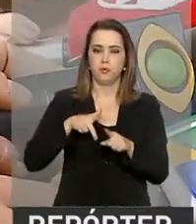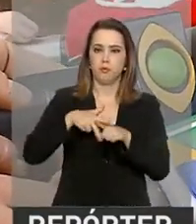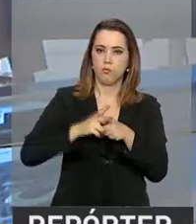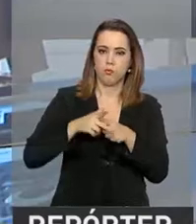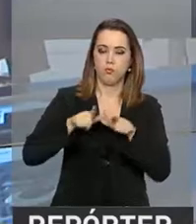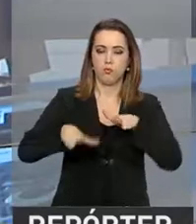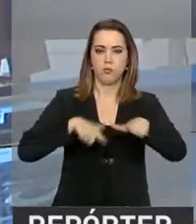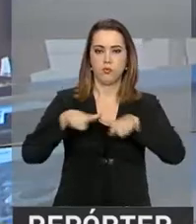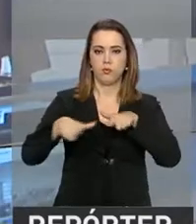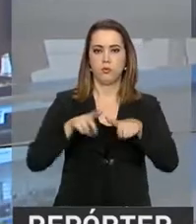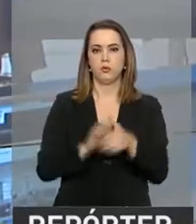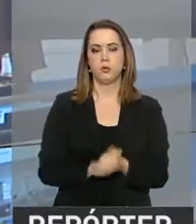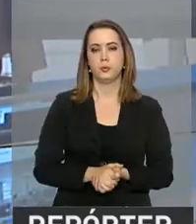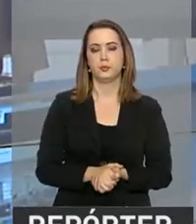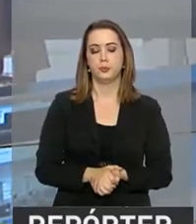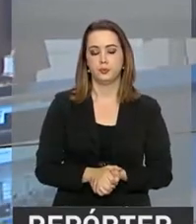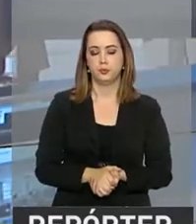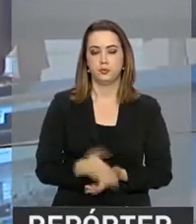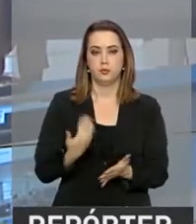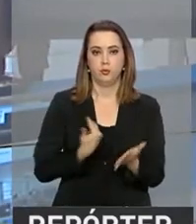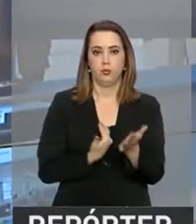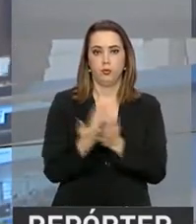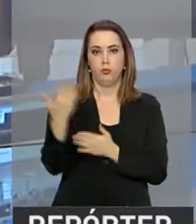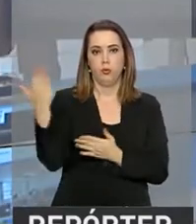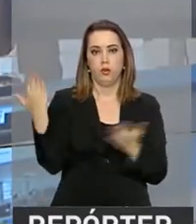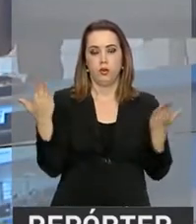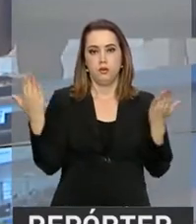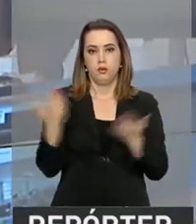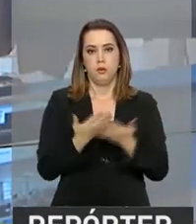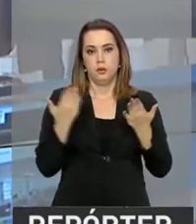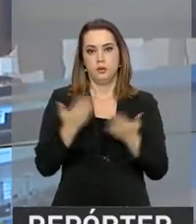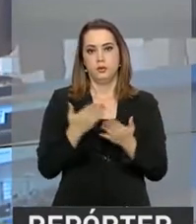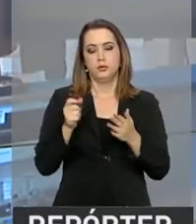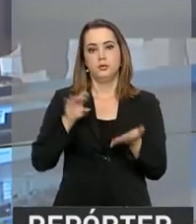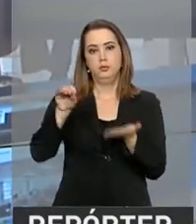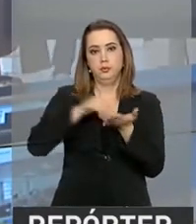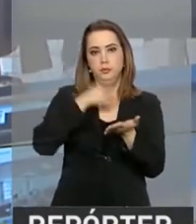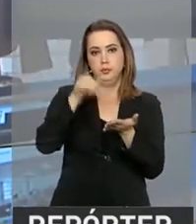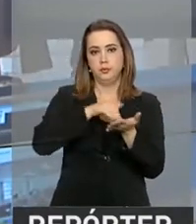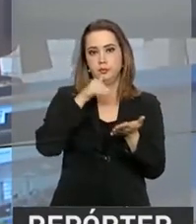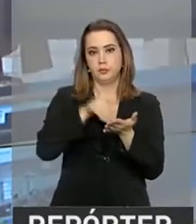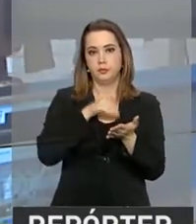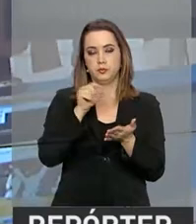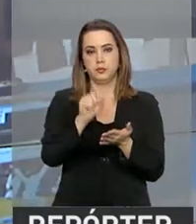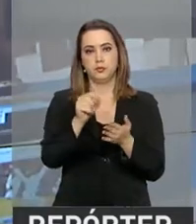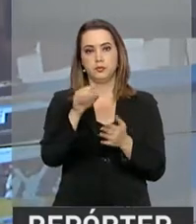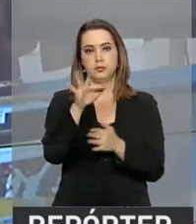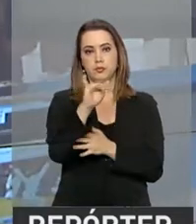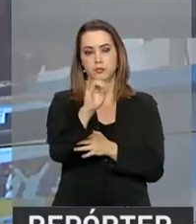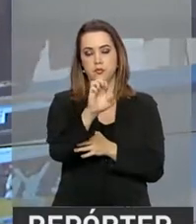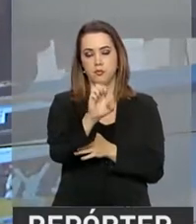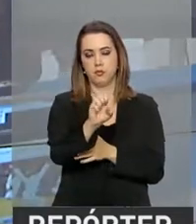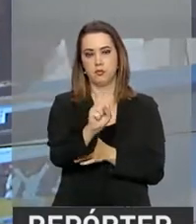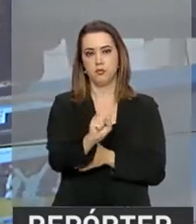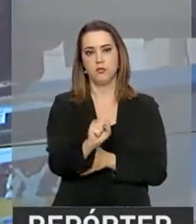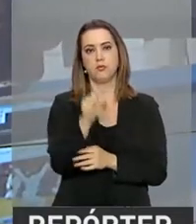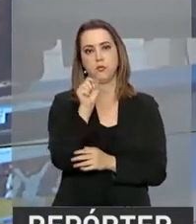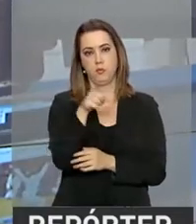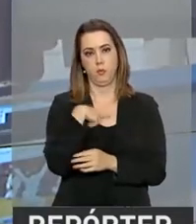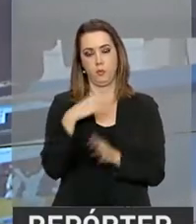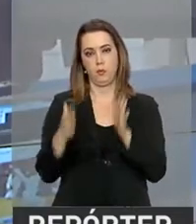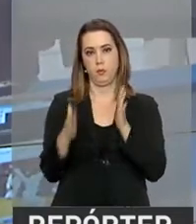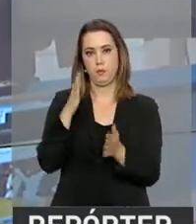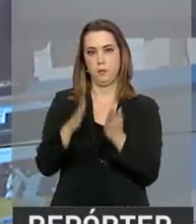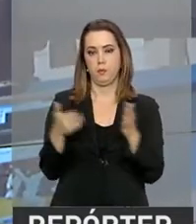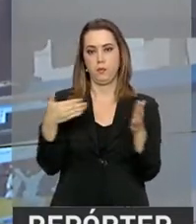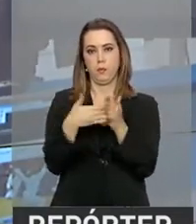apresentar começaram hoje as inscrições para as vagas remanescentes do programa de financiamento estudantil fies o prazo